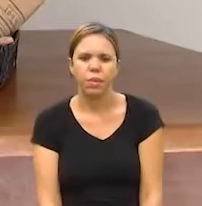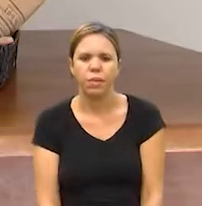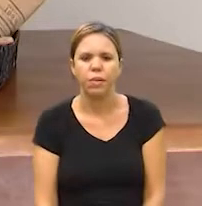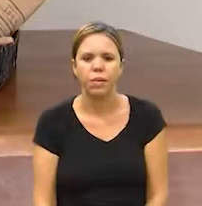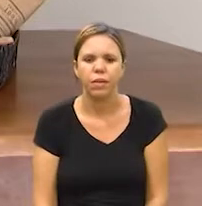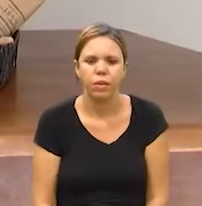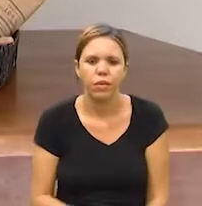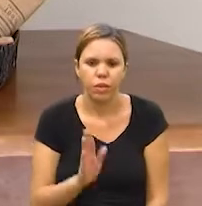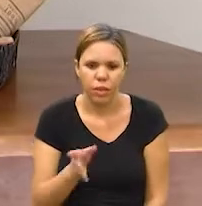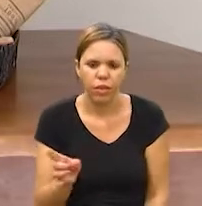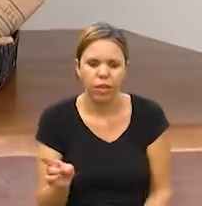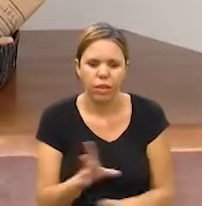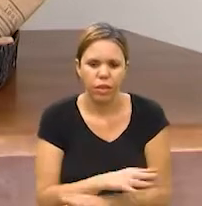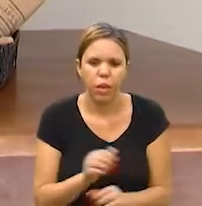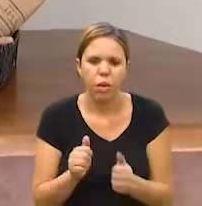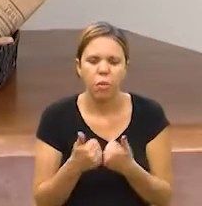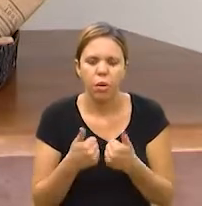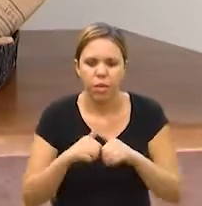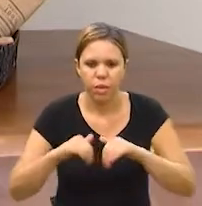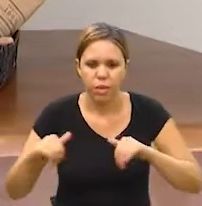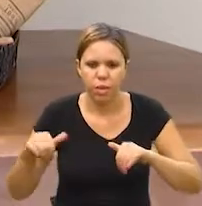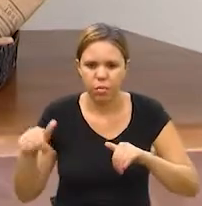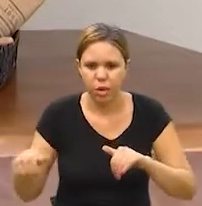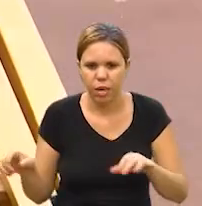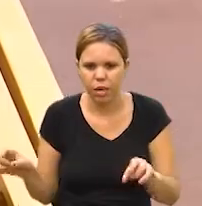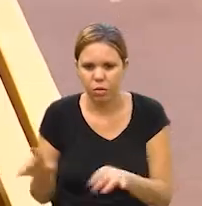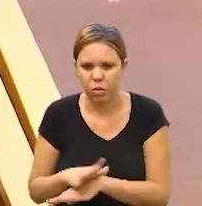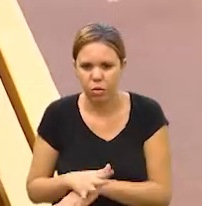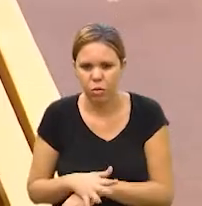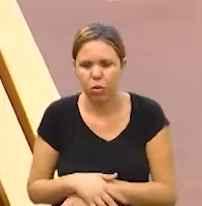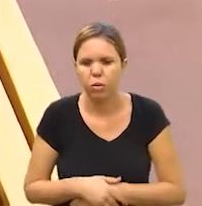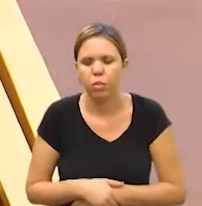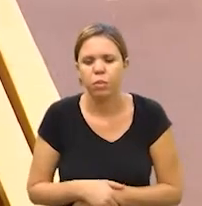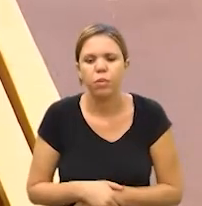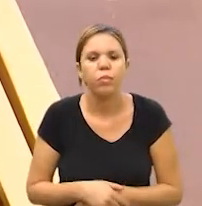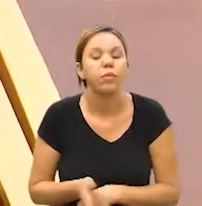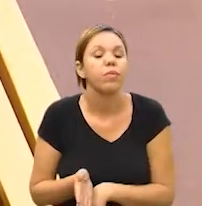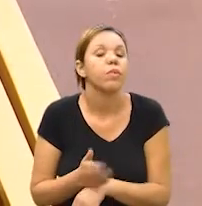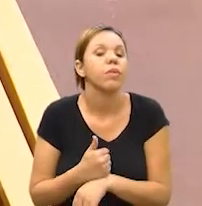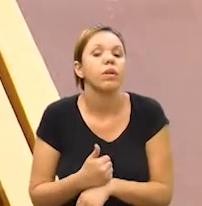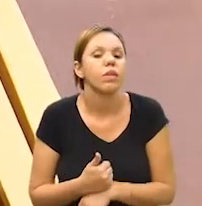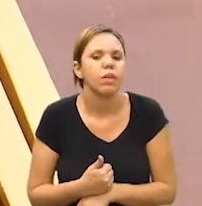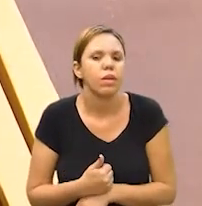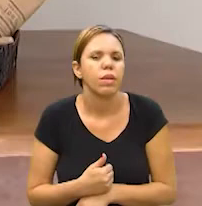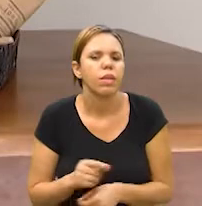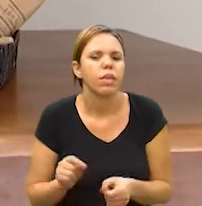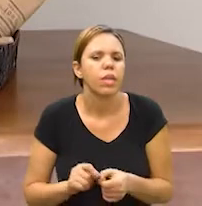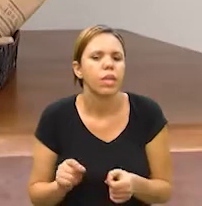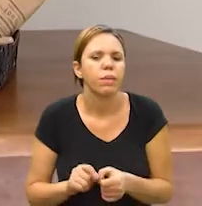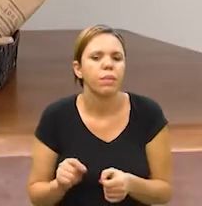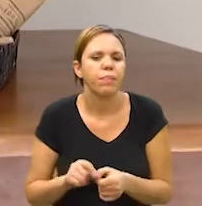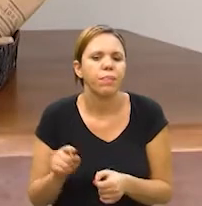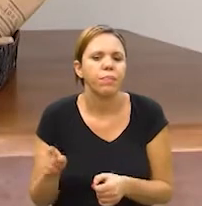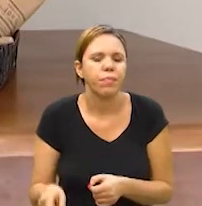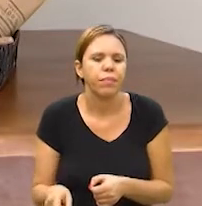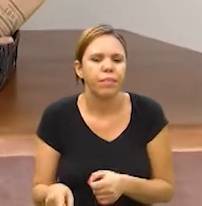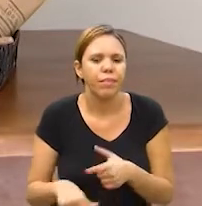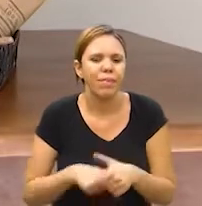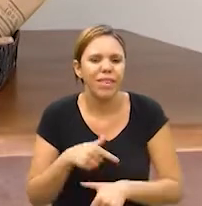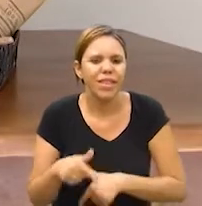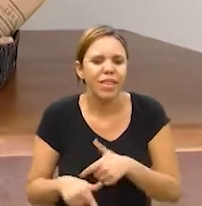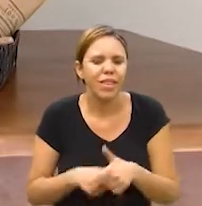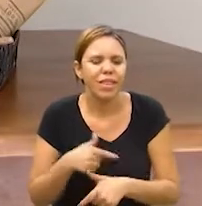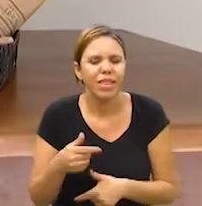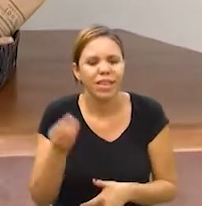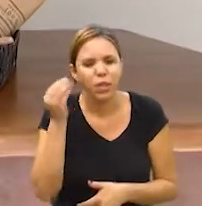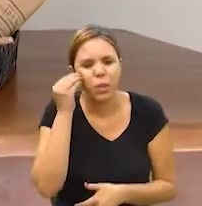Já temos o nosso pão aqui separado, prontinho. Mas antes de eu fazer esse trabalho,